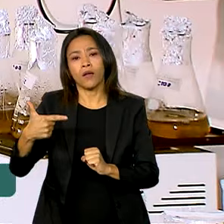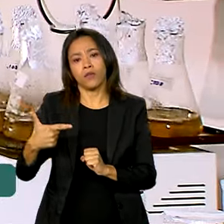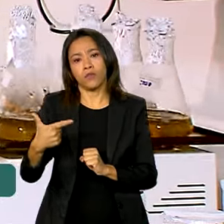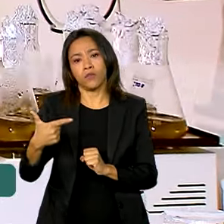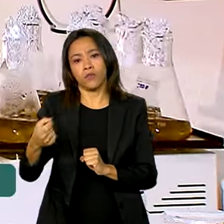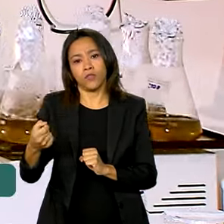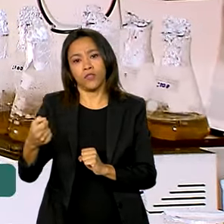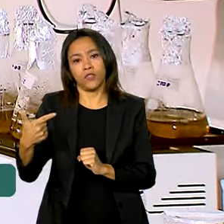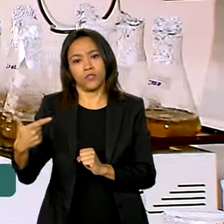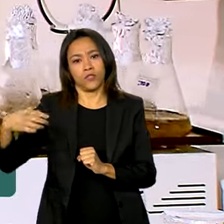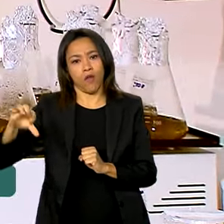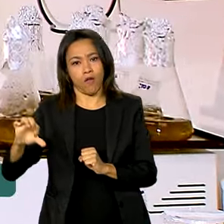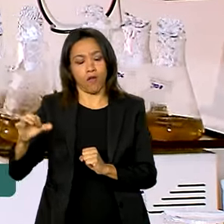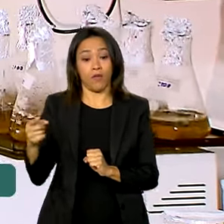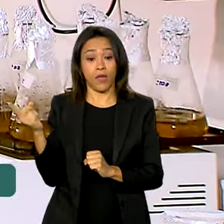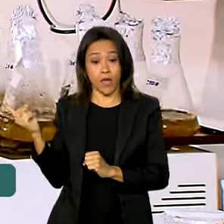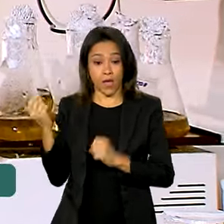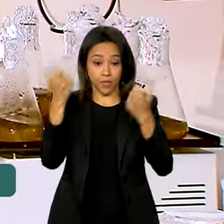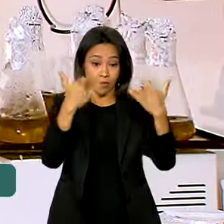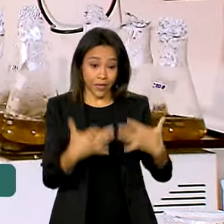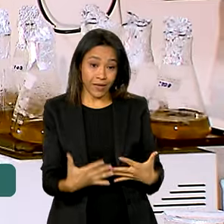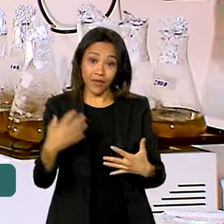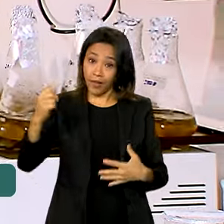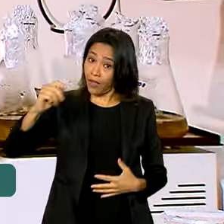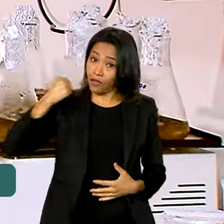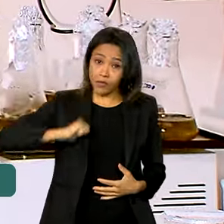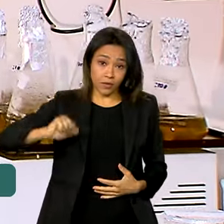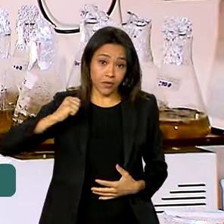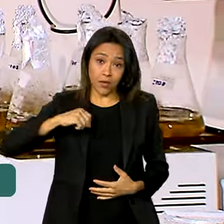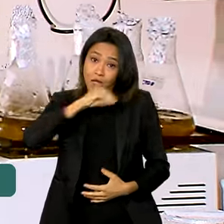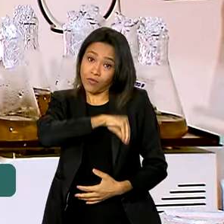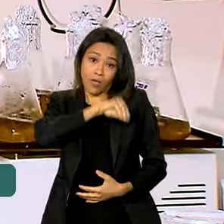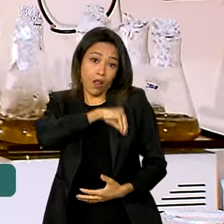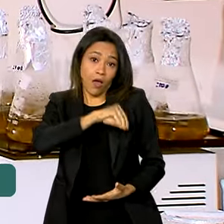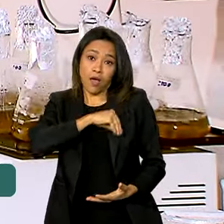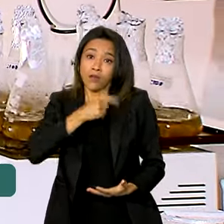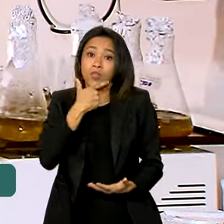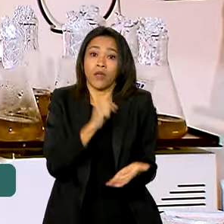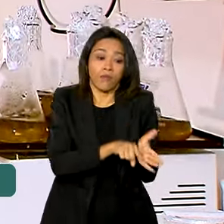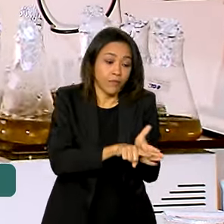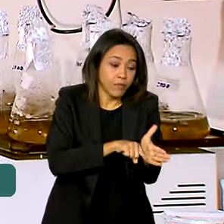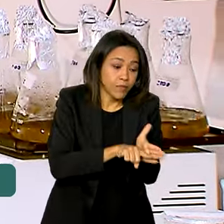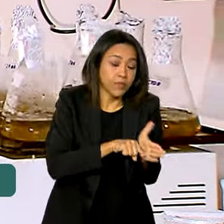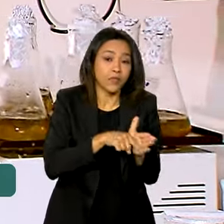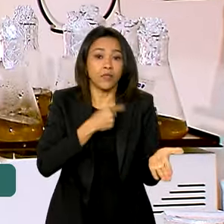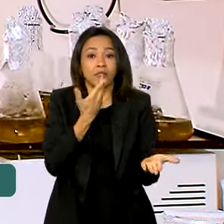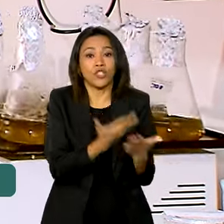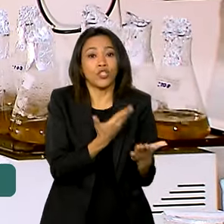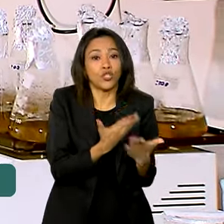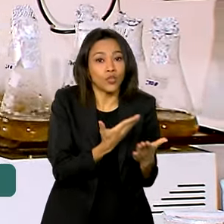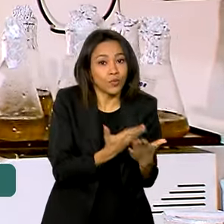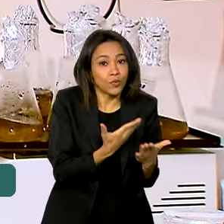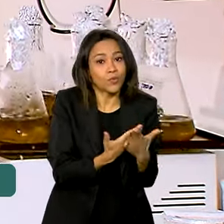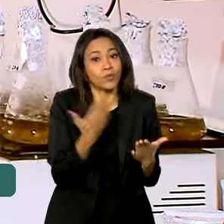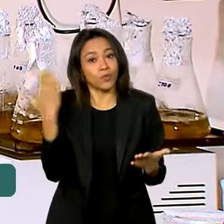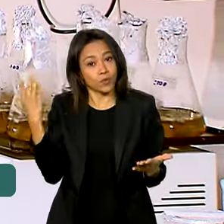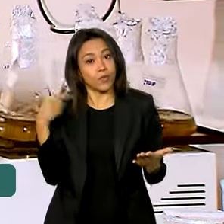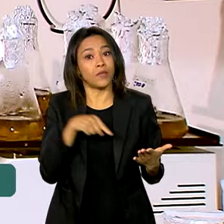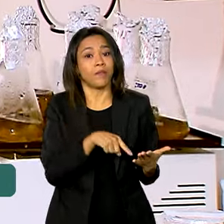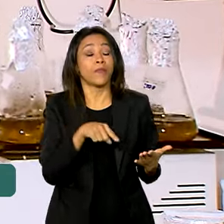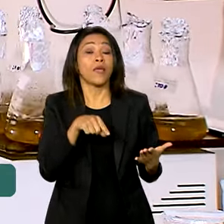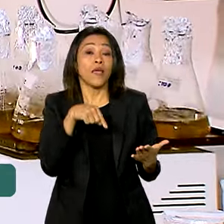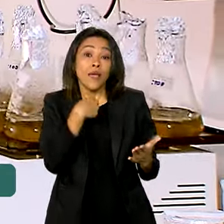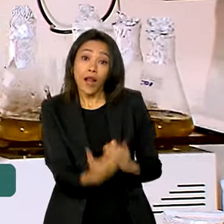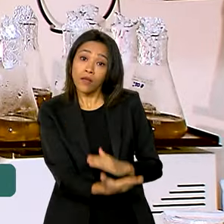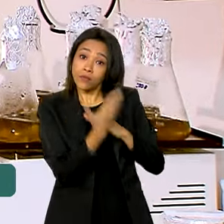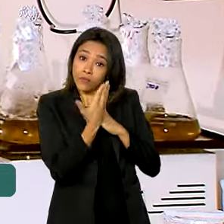2025-2029. A bolsa, eu costumo dizer, é o salário do pesquisador, é o salário do pós-graduando, é o salário do aluno de iniciação científica. E ela é